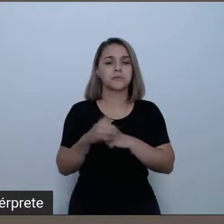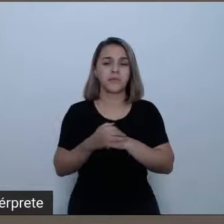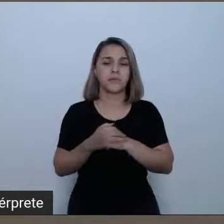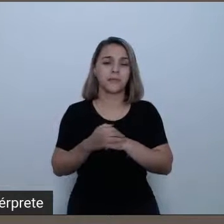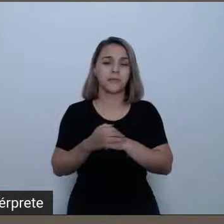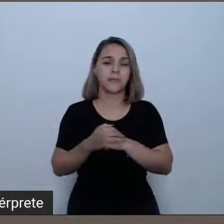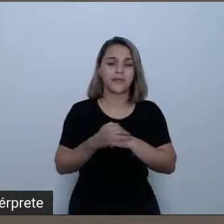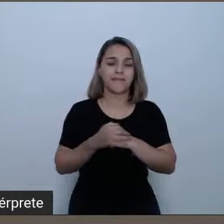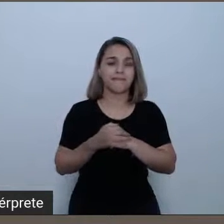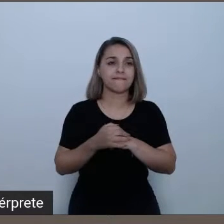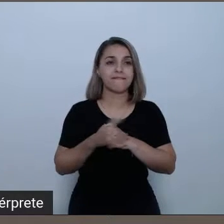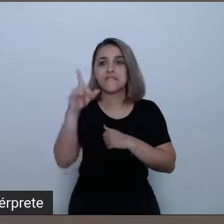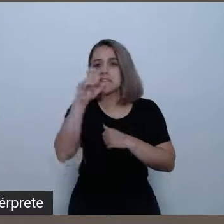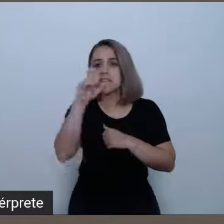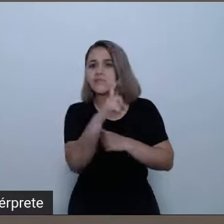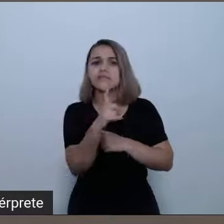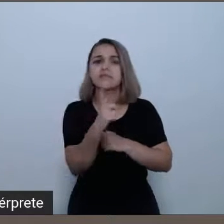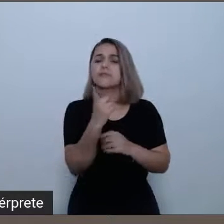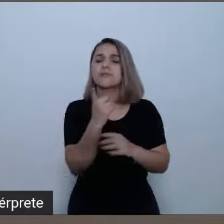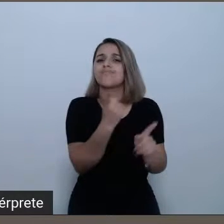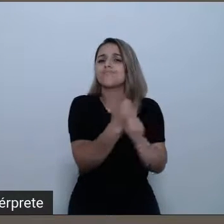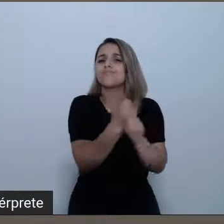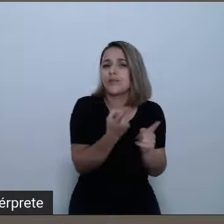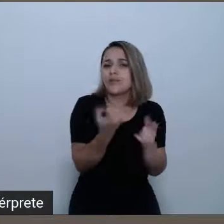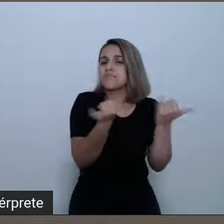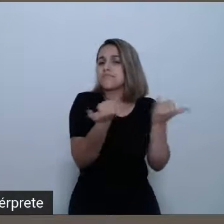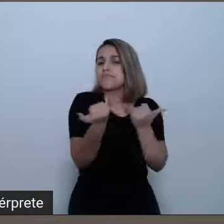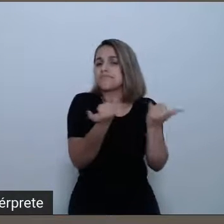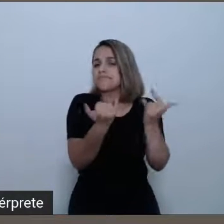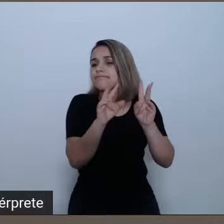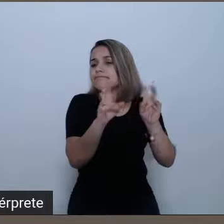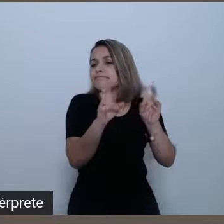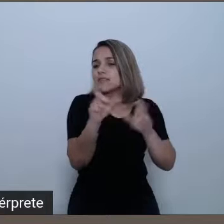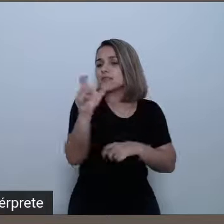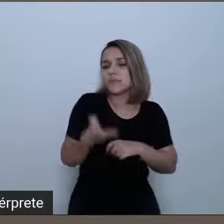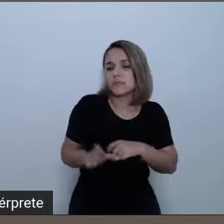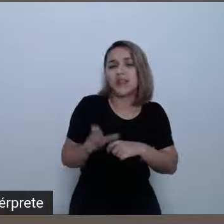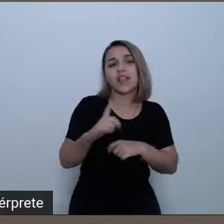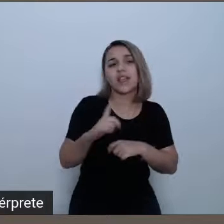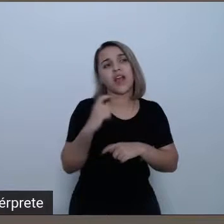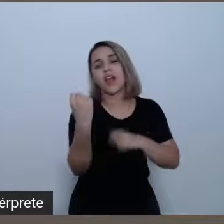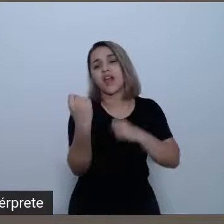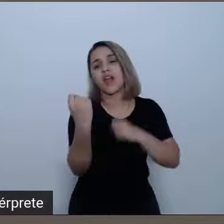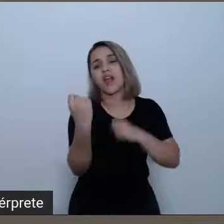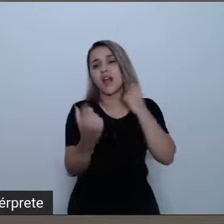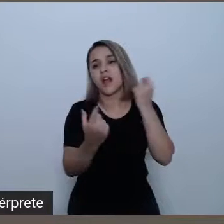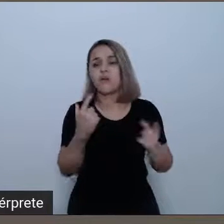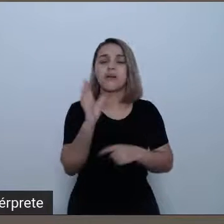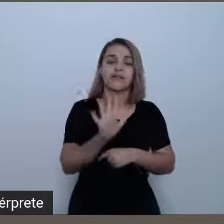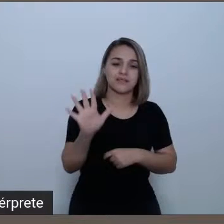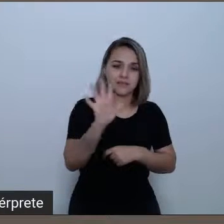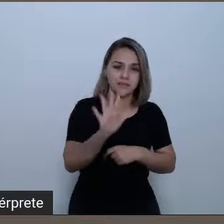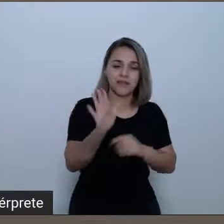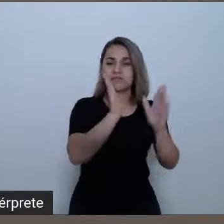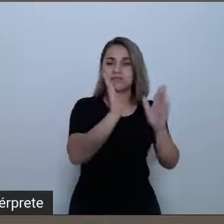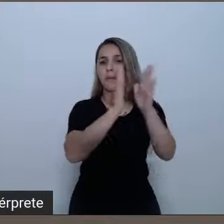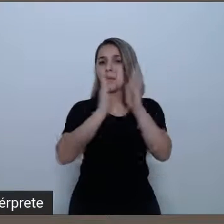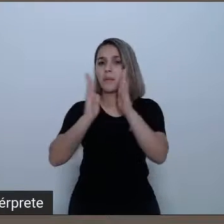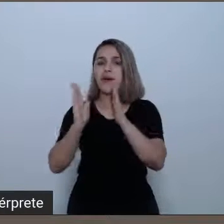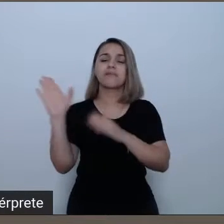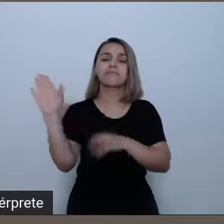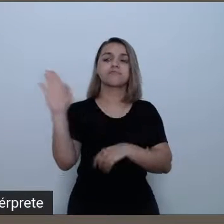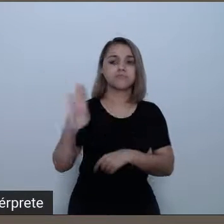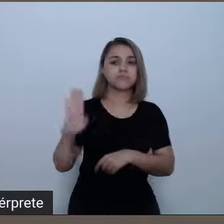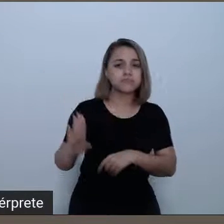encontrar informação sobre o Jorge de Castro. Tem algumas imagens dele na Biblioteca Nacional. Fez uma exposição de